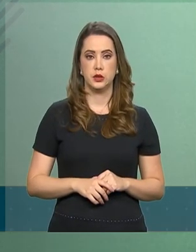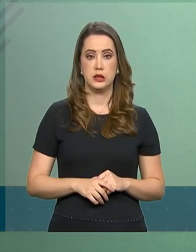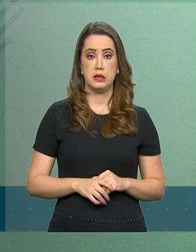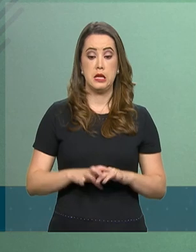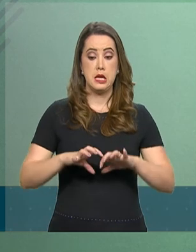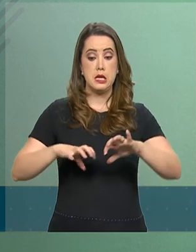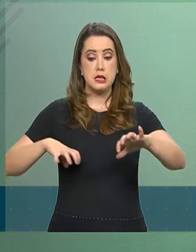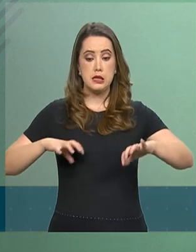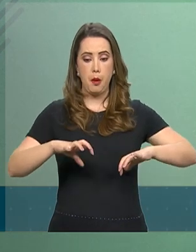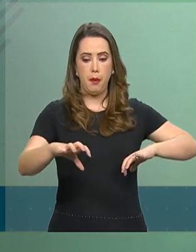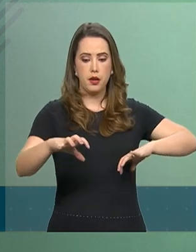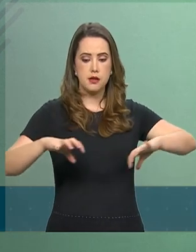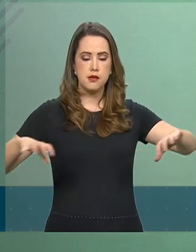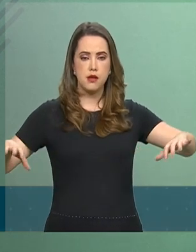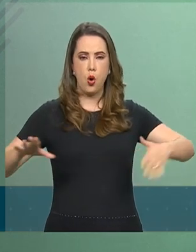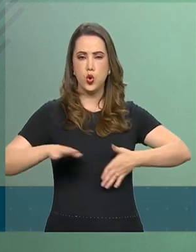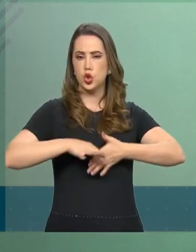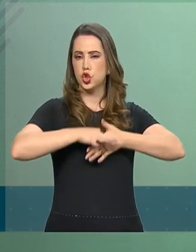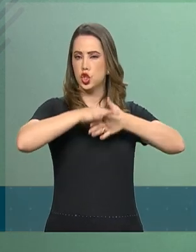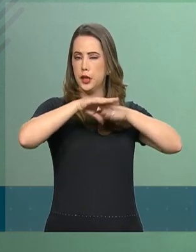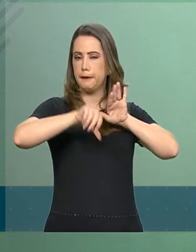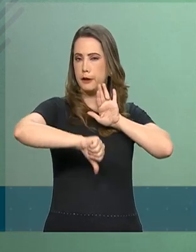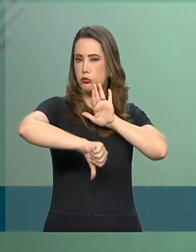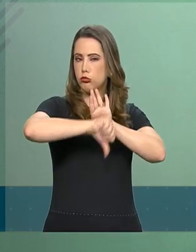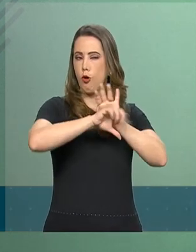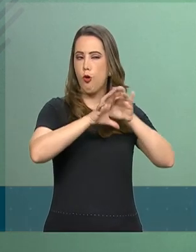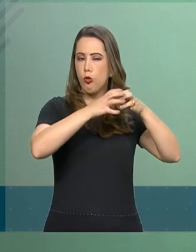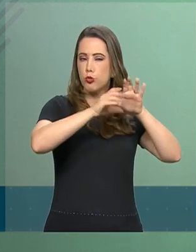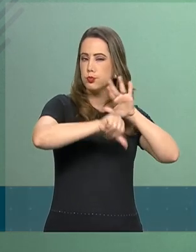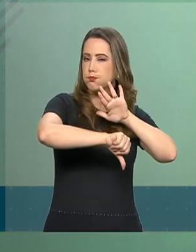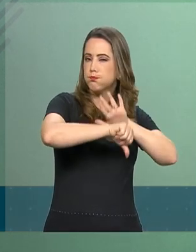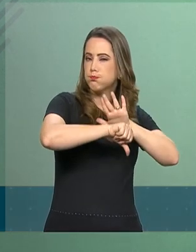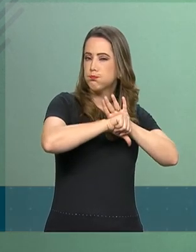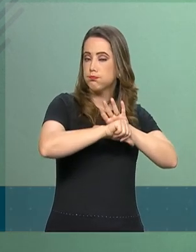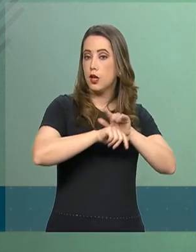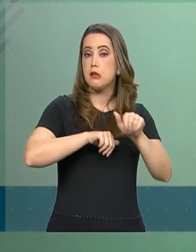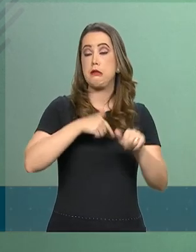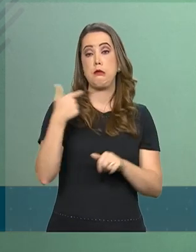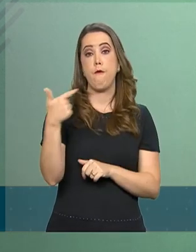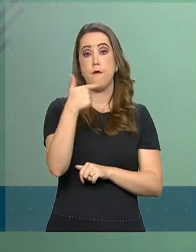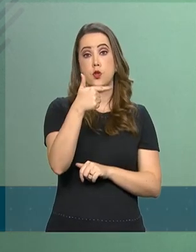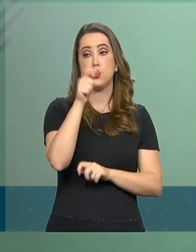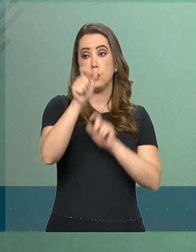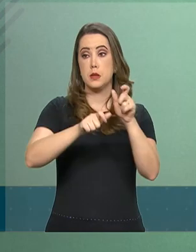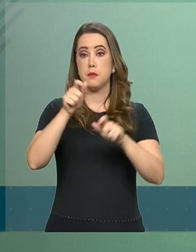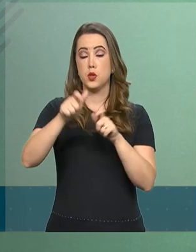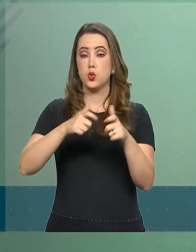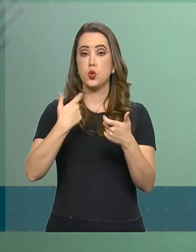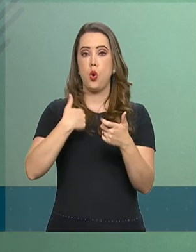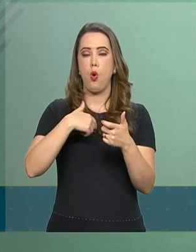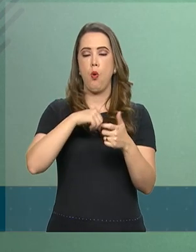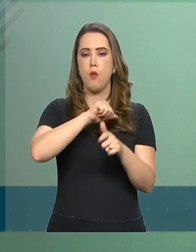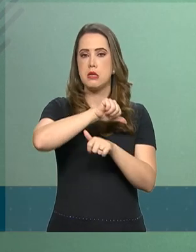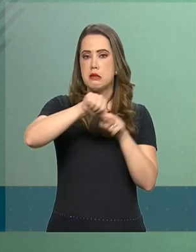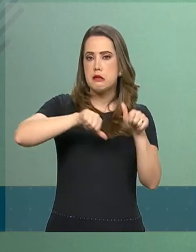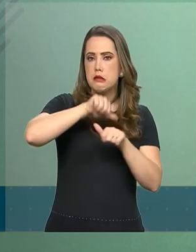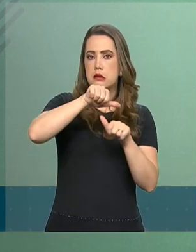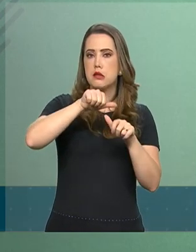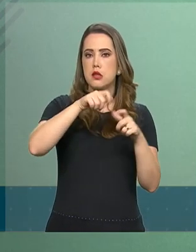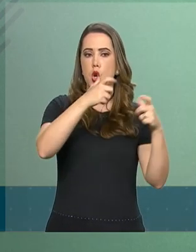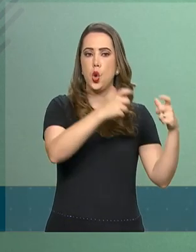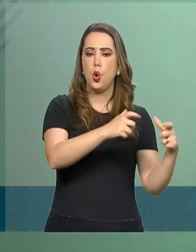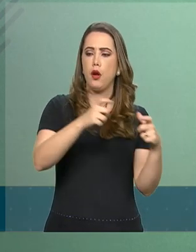lideranças criminosas com a transferência de 22 presos do sistema prisional de são paulo